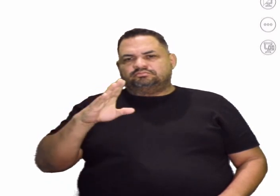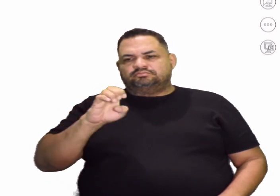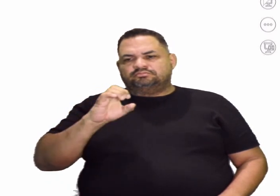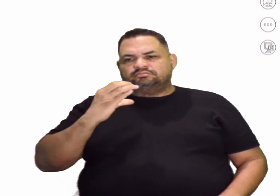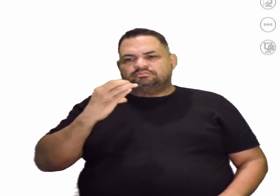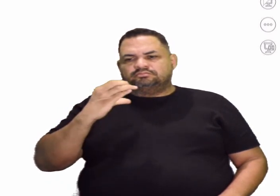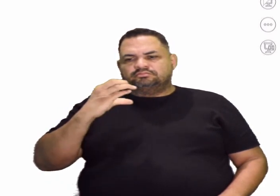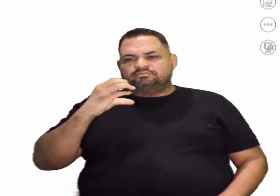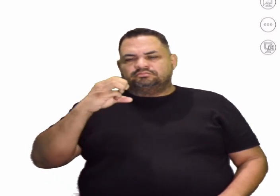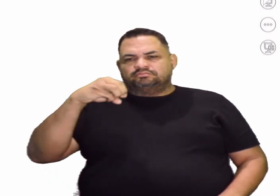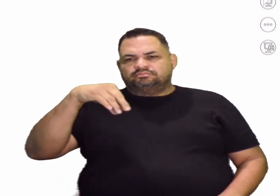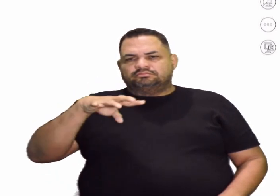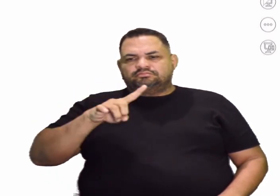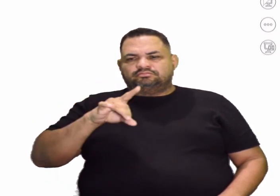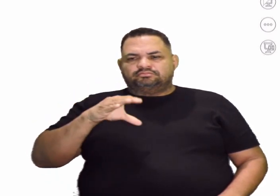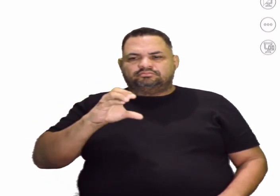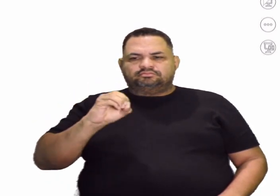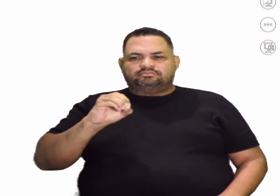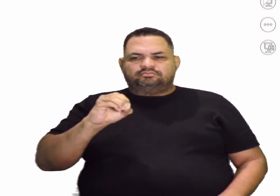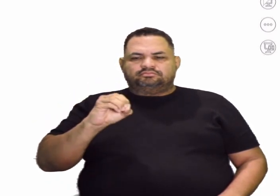que é o homem, o ser, né?